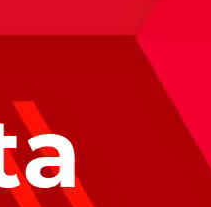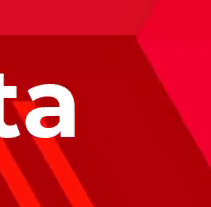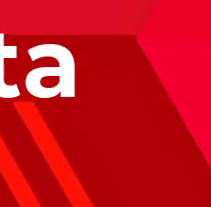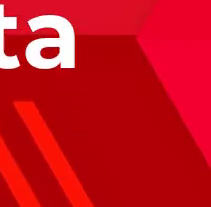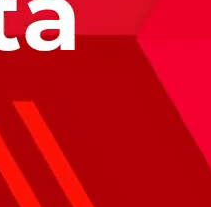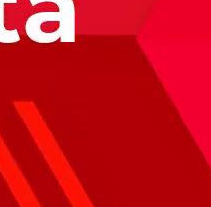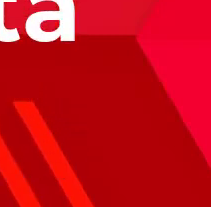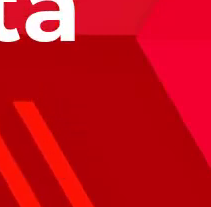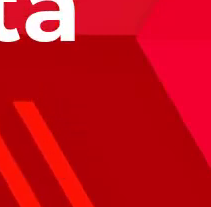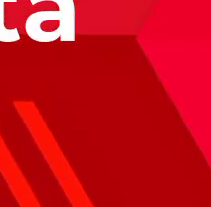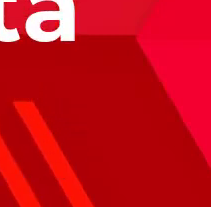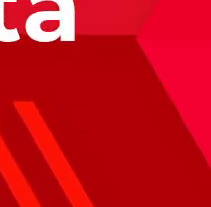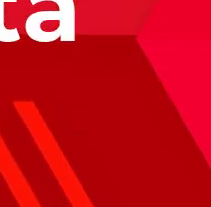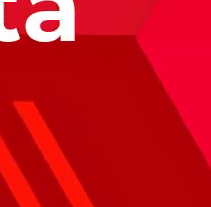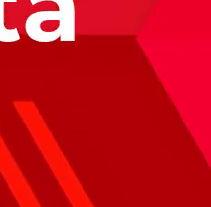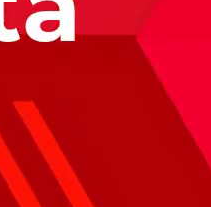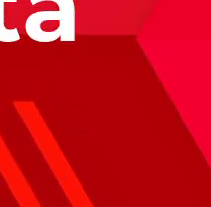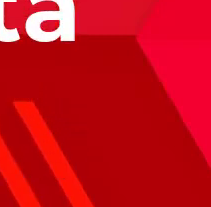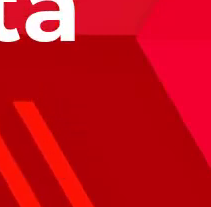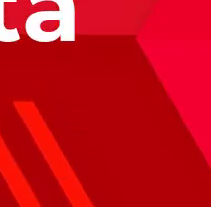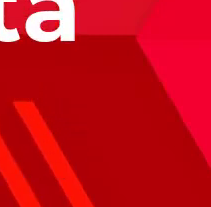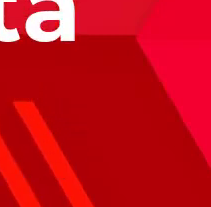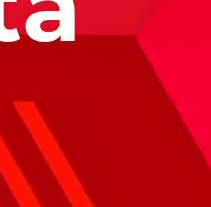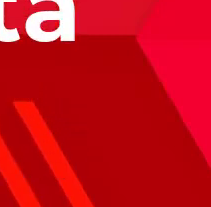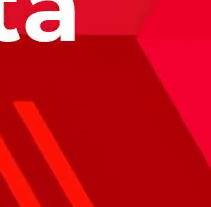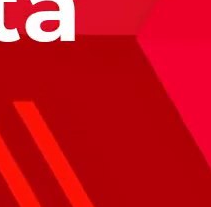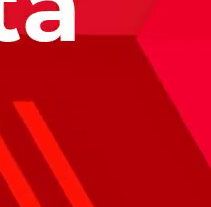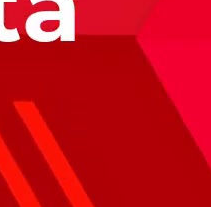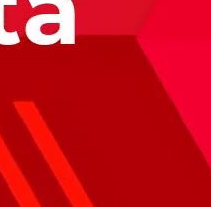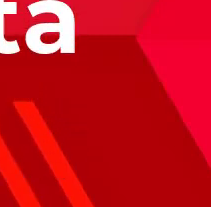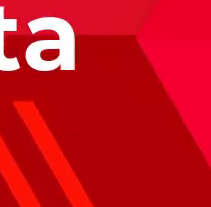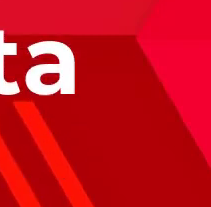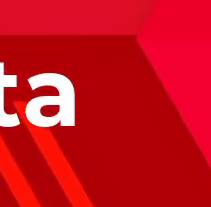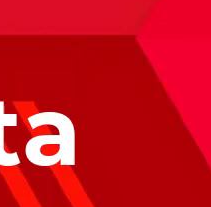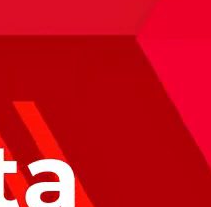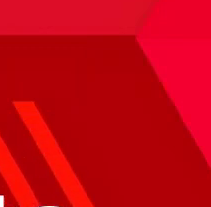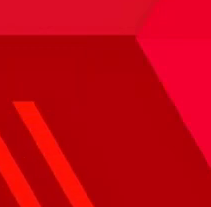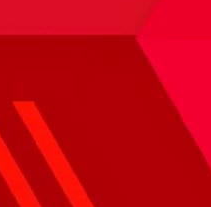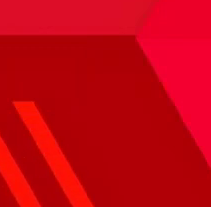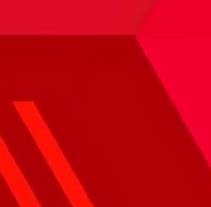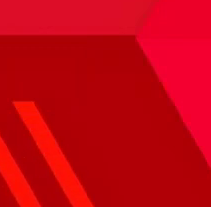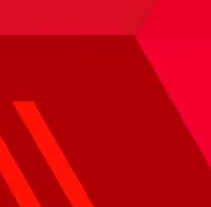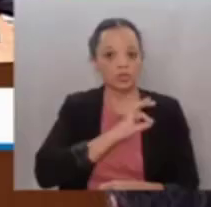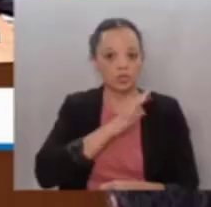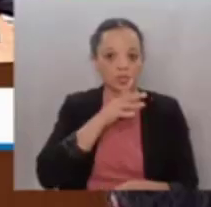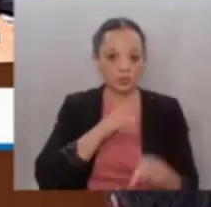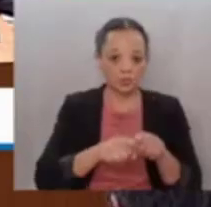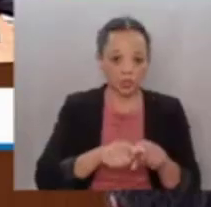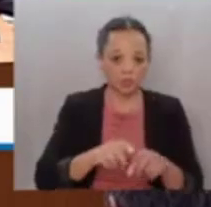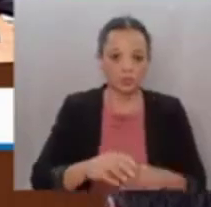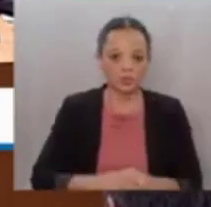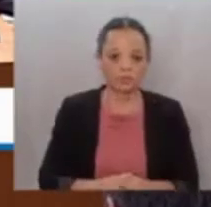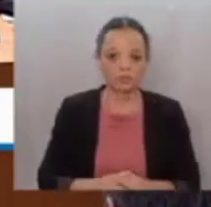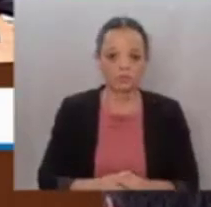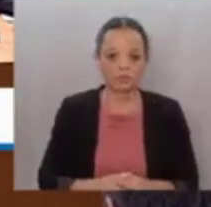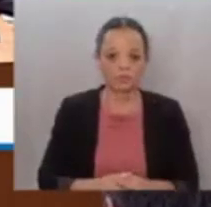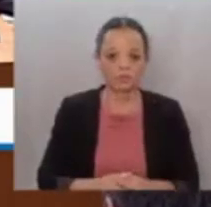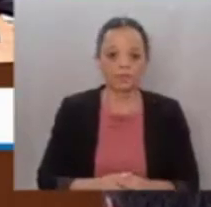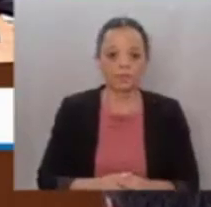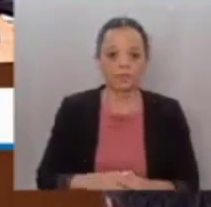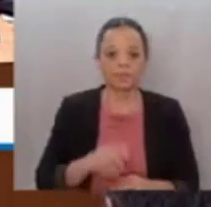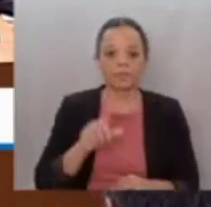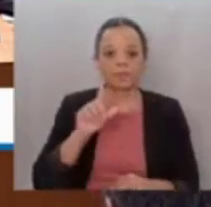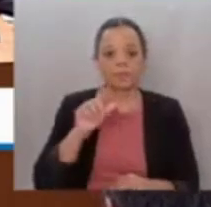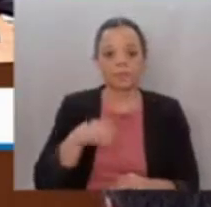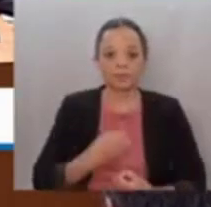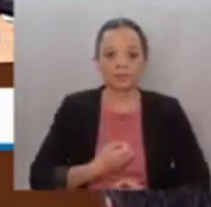Senhora Presidente, Senhor Presidente Executivo, Senhoras e Senhores Deputados, começo por expressar, em nome do